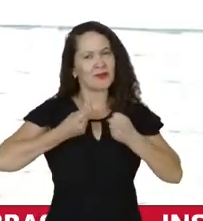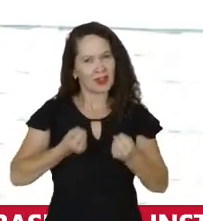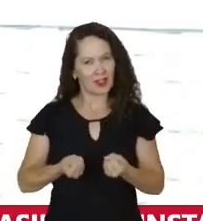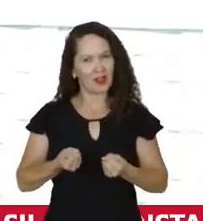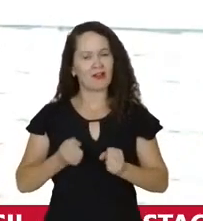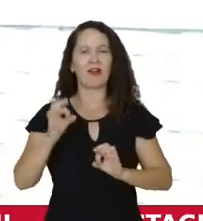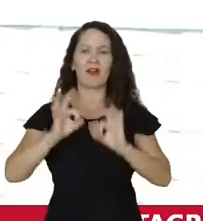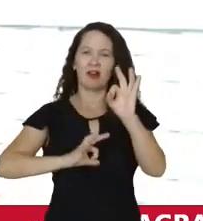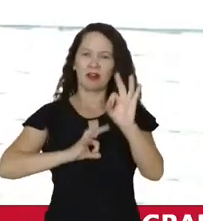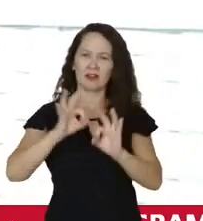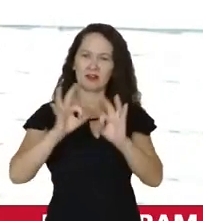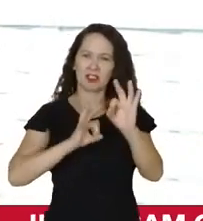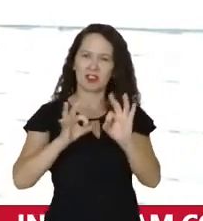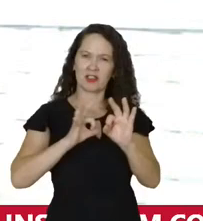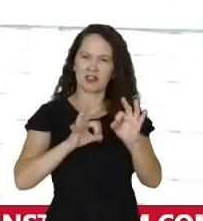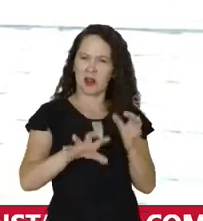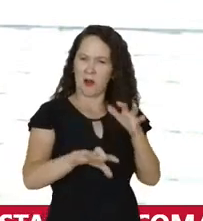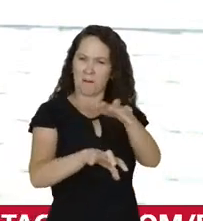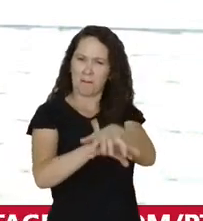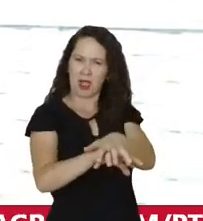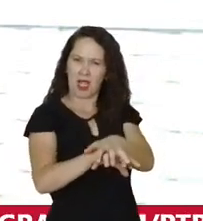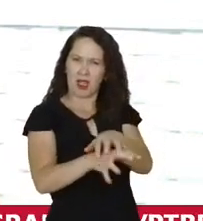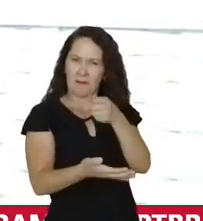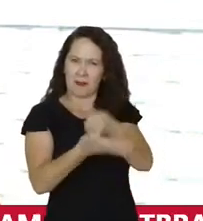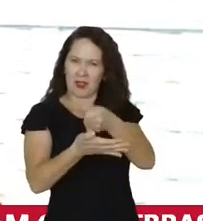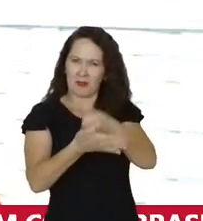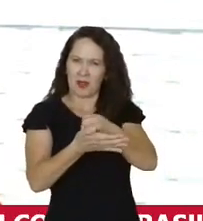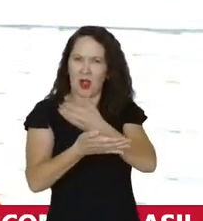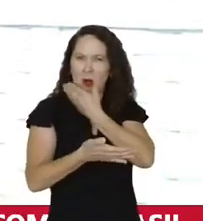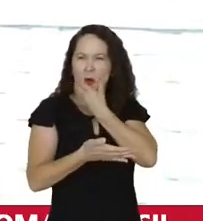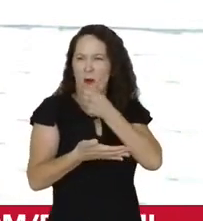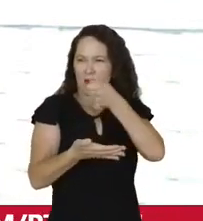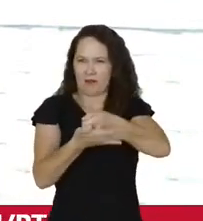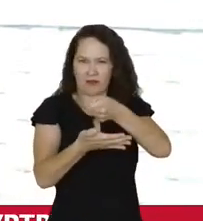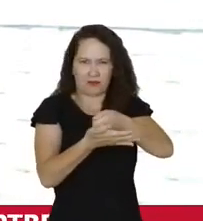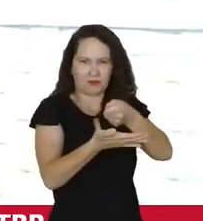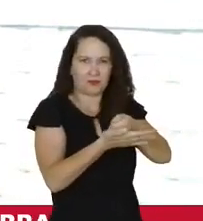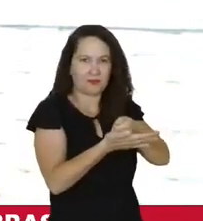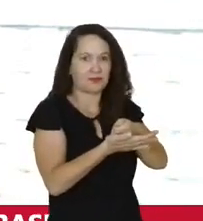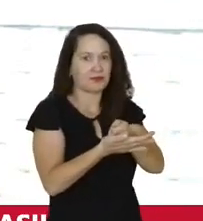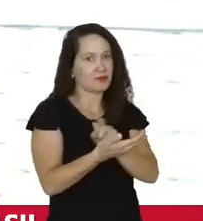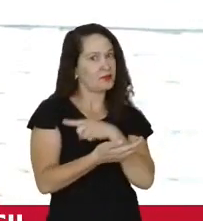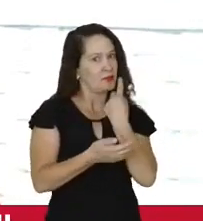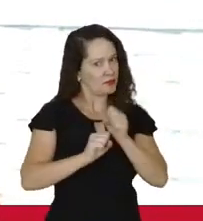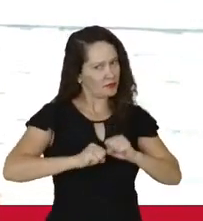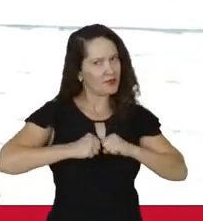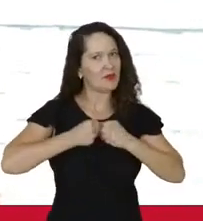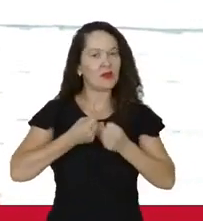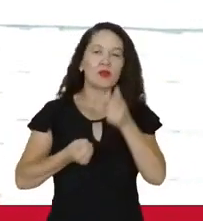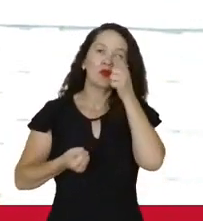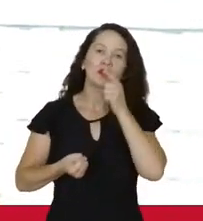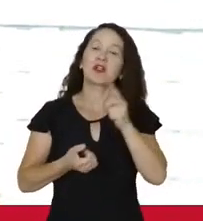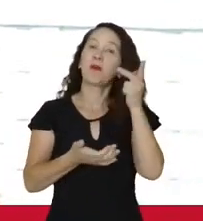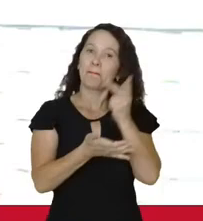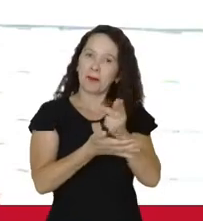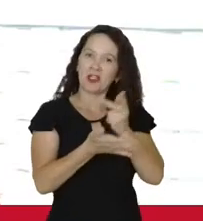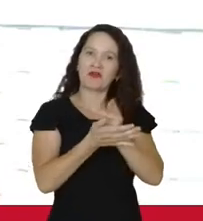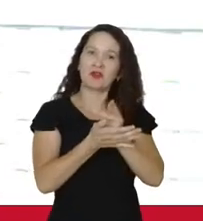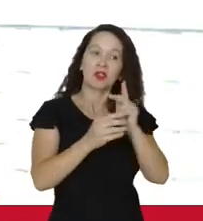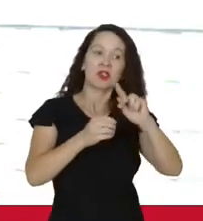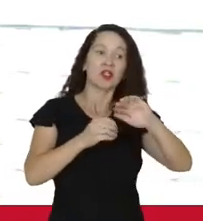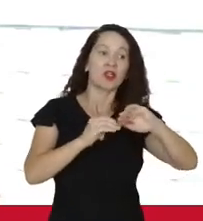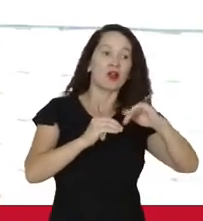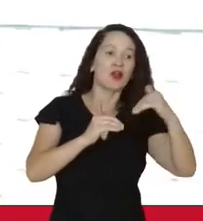essa lógica imperial, colonialista, patriarcal, e temos resistido, mesmo que nas